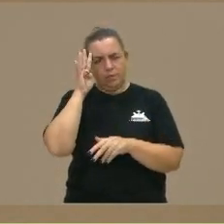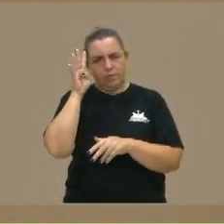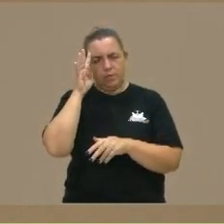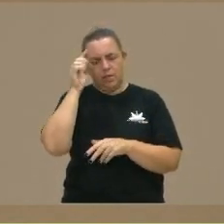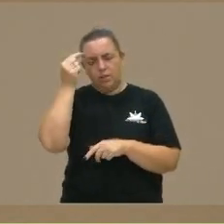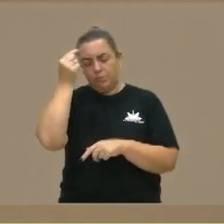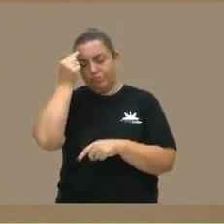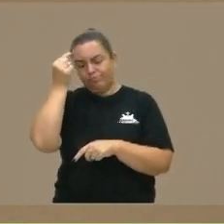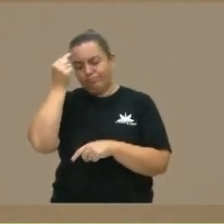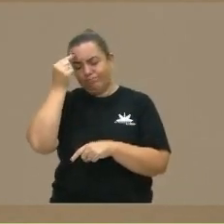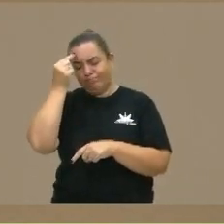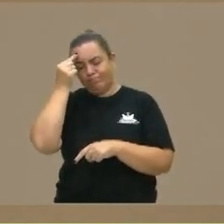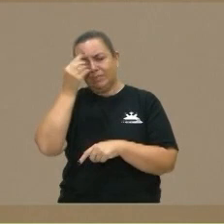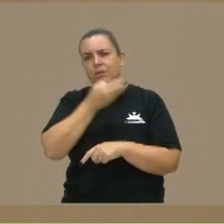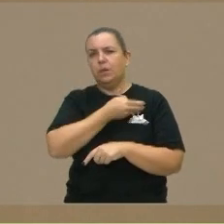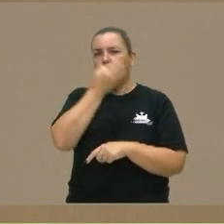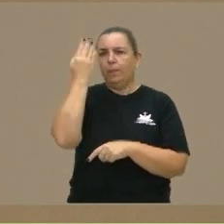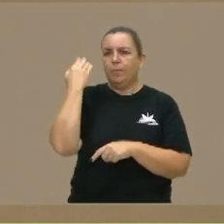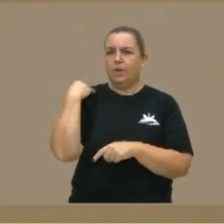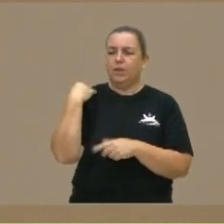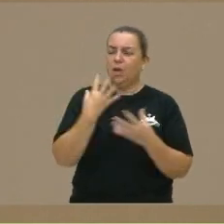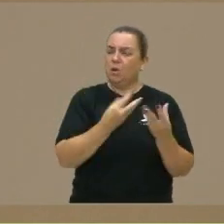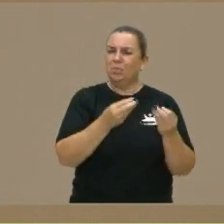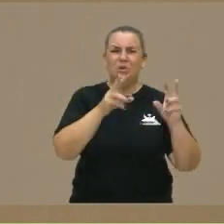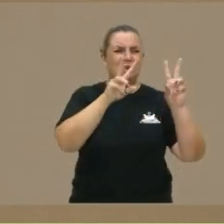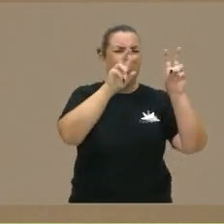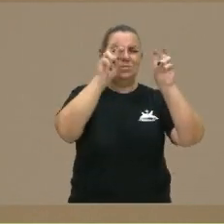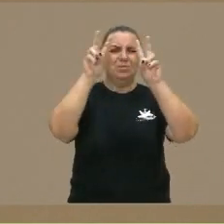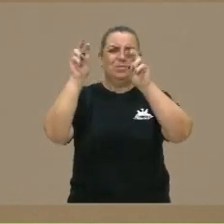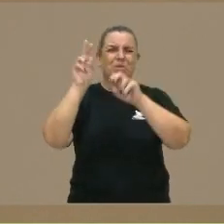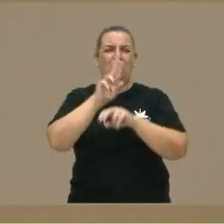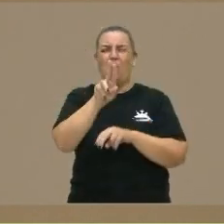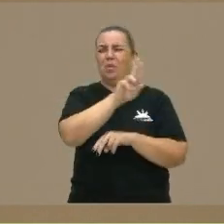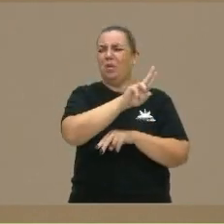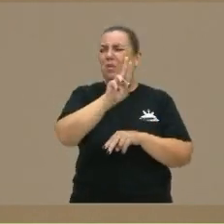meditar Nossa Senhora de tantos títulos e de tantos nomes,